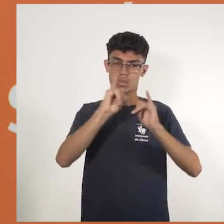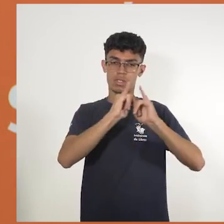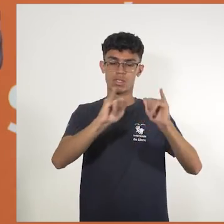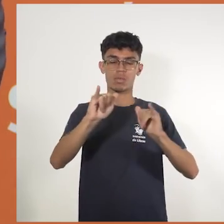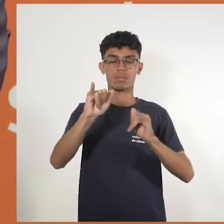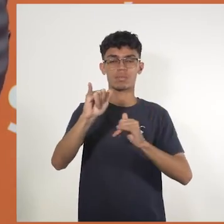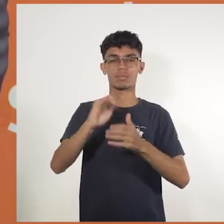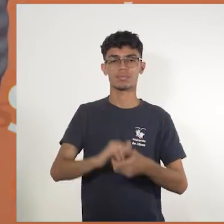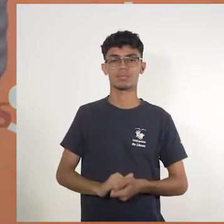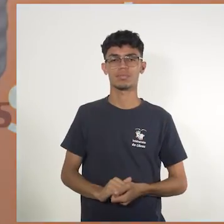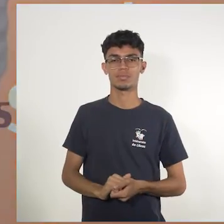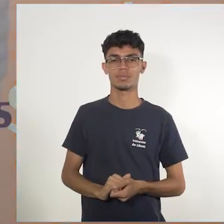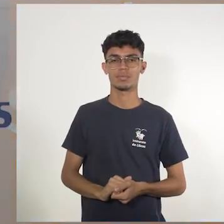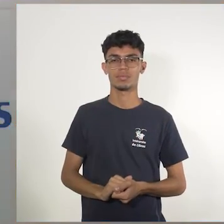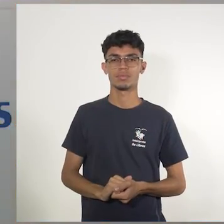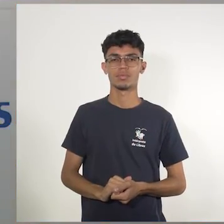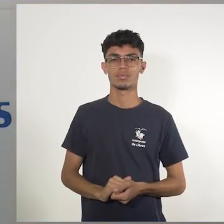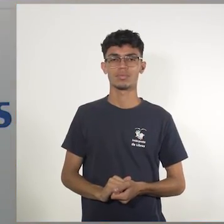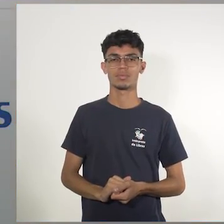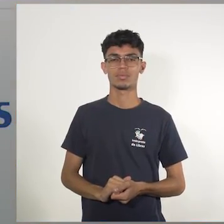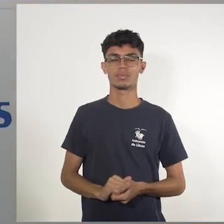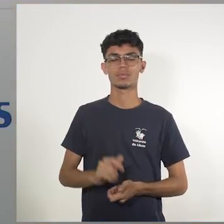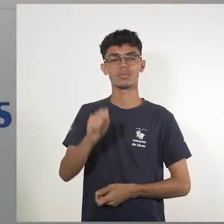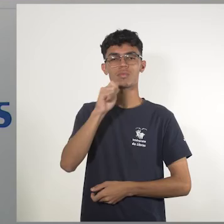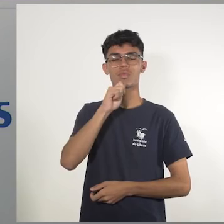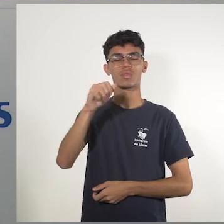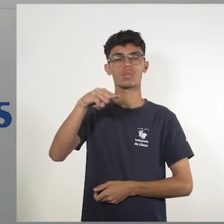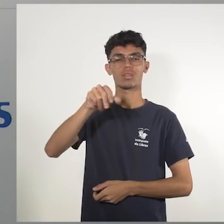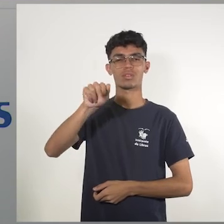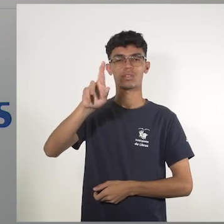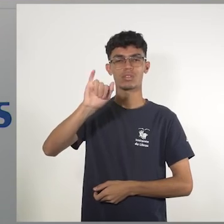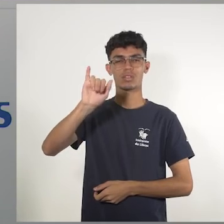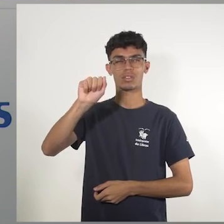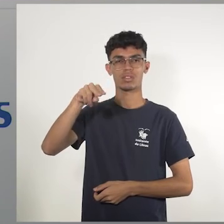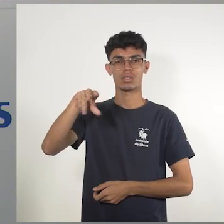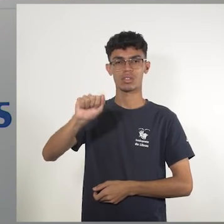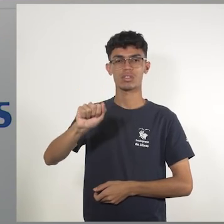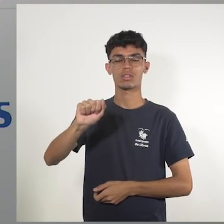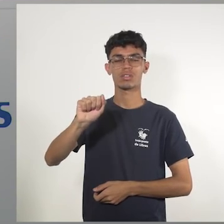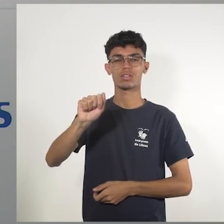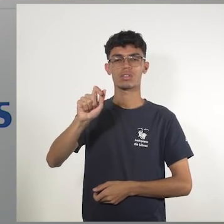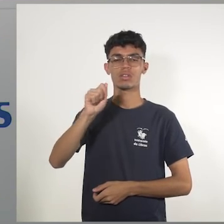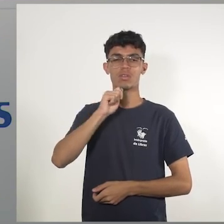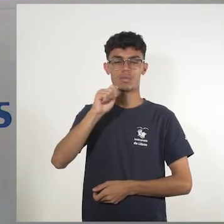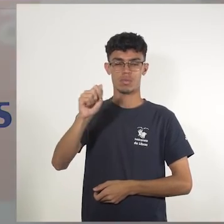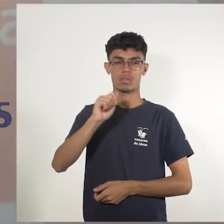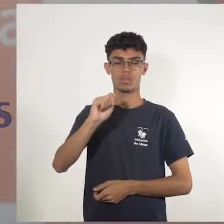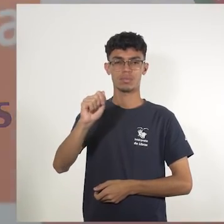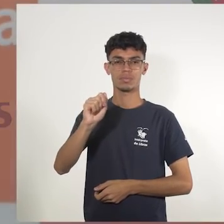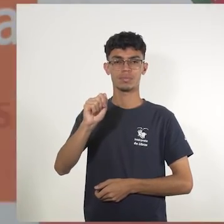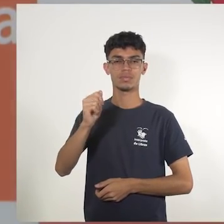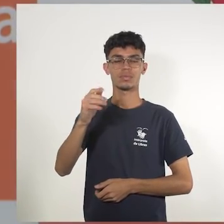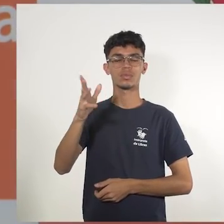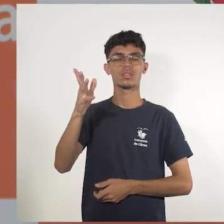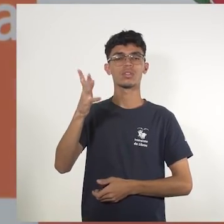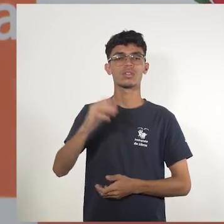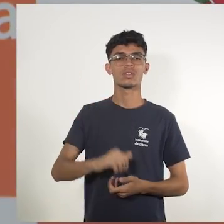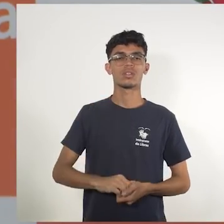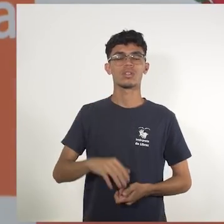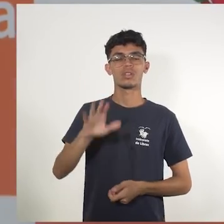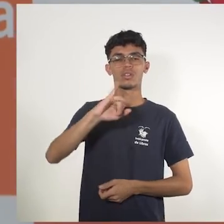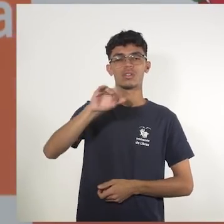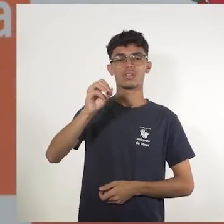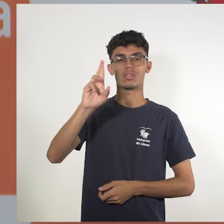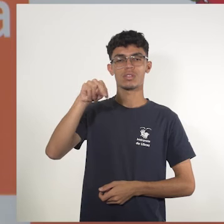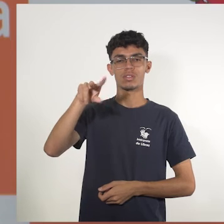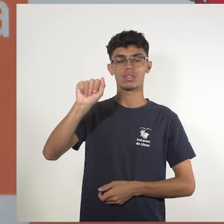isso. Agora, a jornalista Mariana Freire, repórter do jornal Agora São Paulo. O governo do